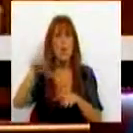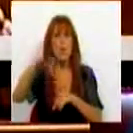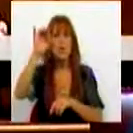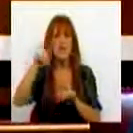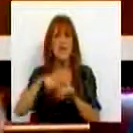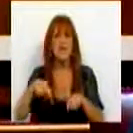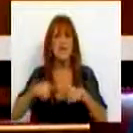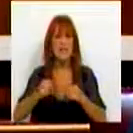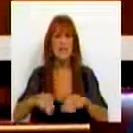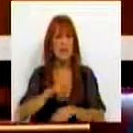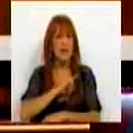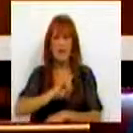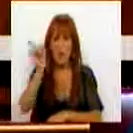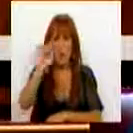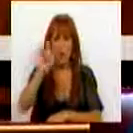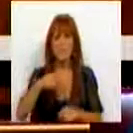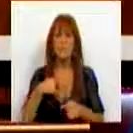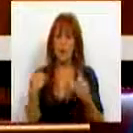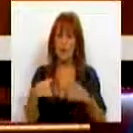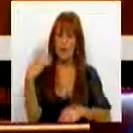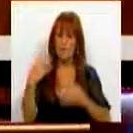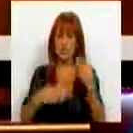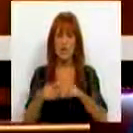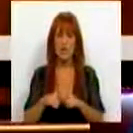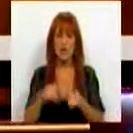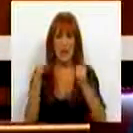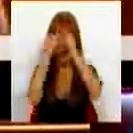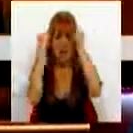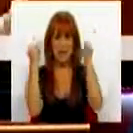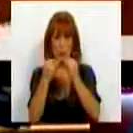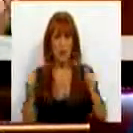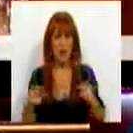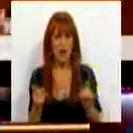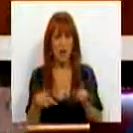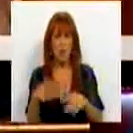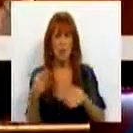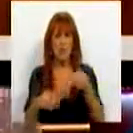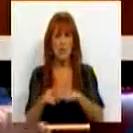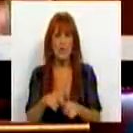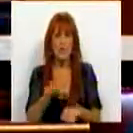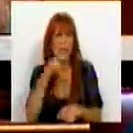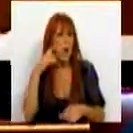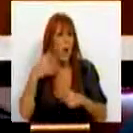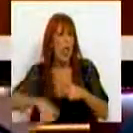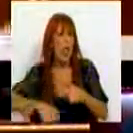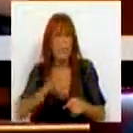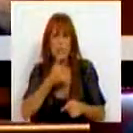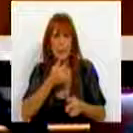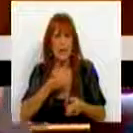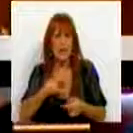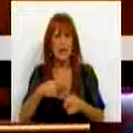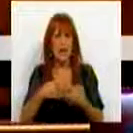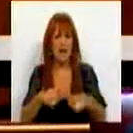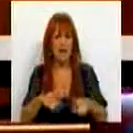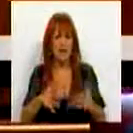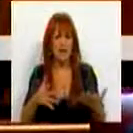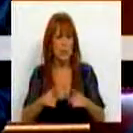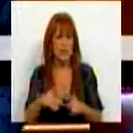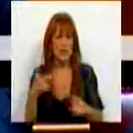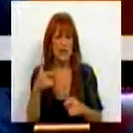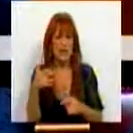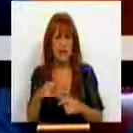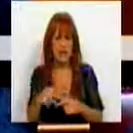pela iniciativa privada. O que temos é um tribunal internacional e não um tribunal arbitral, o que é bem distinto do que constava do